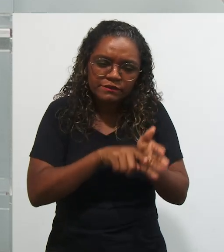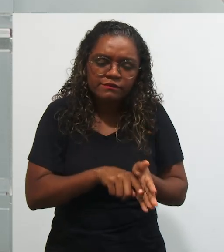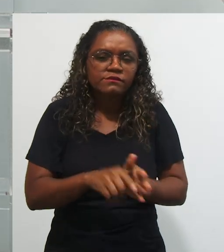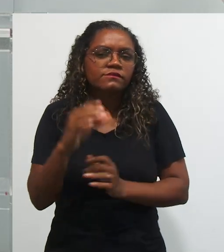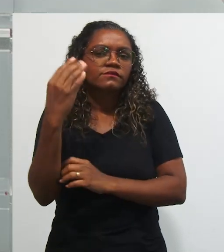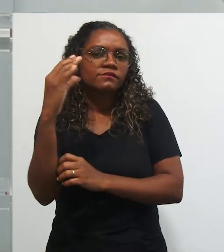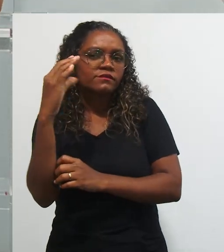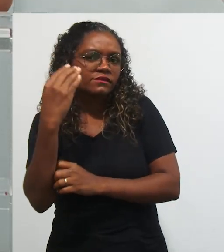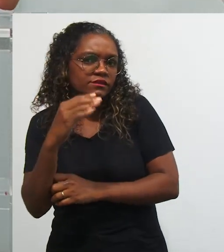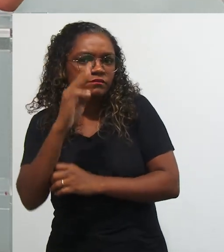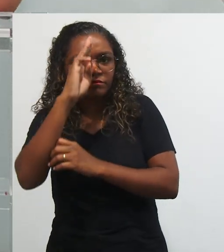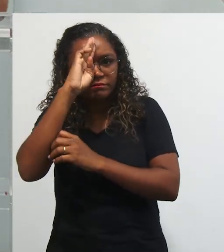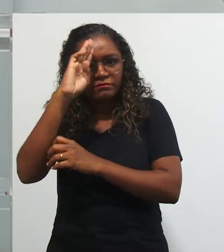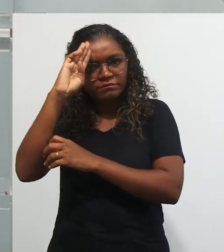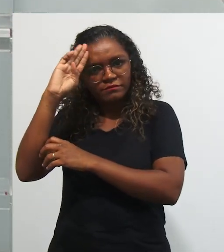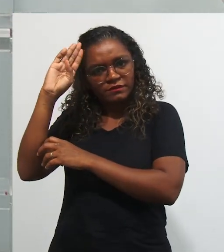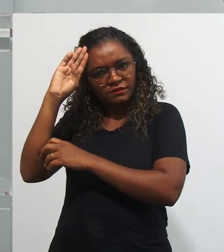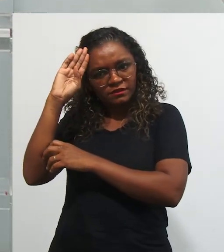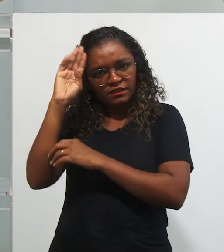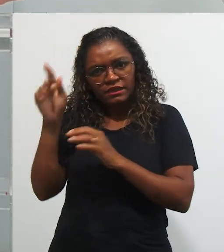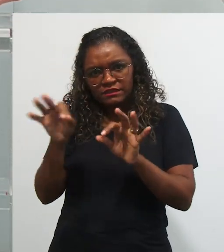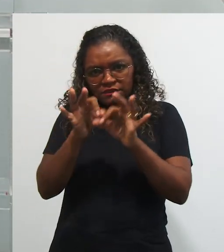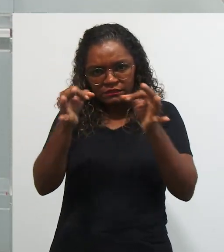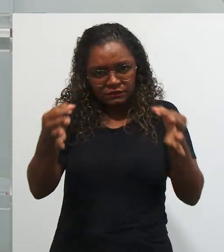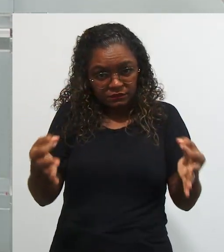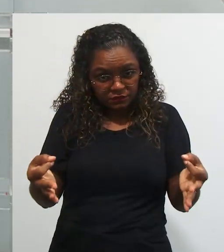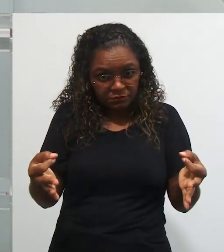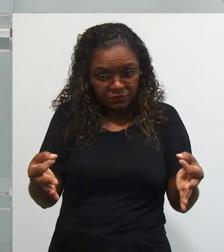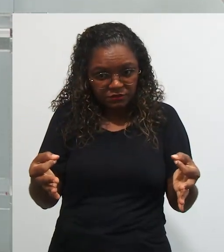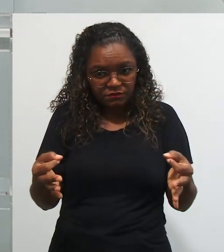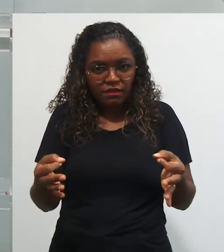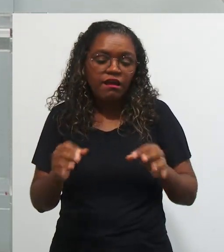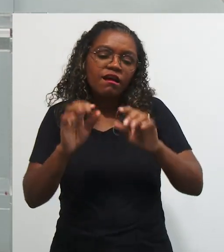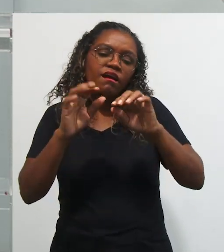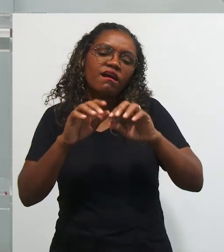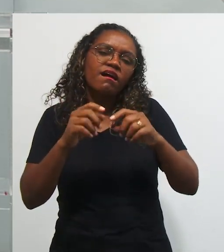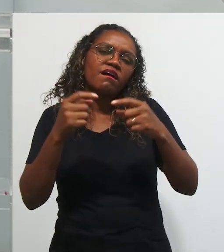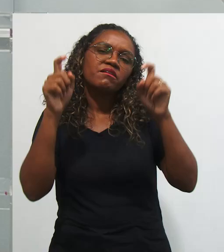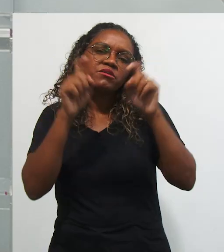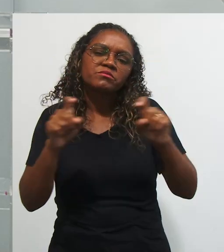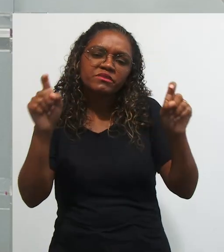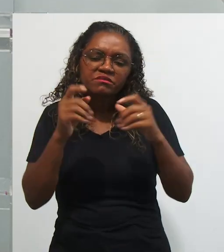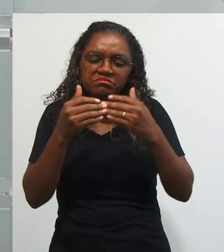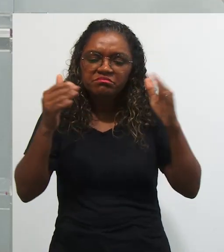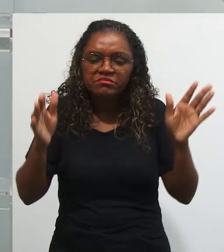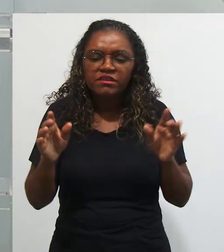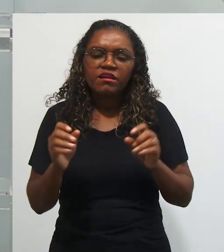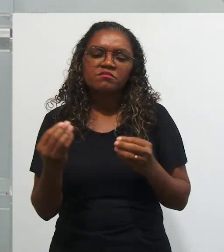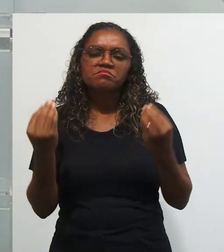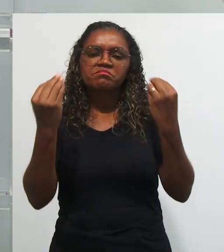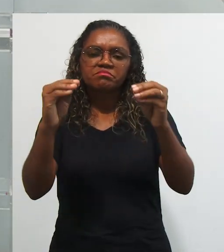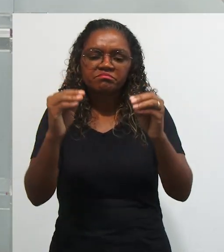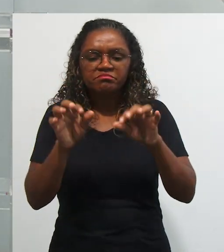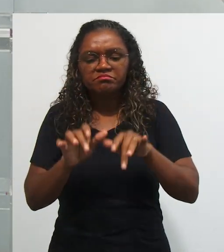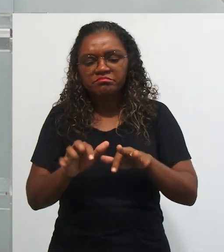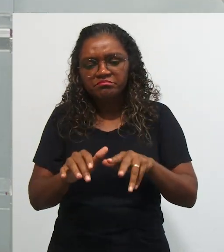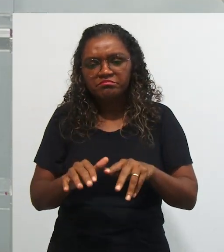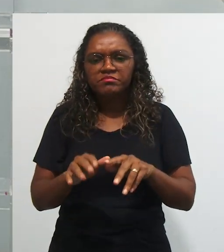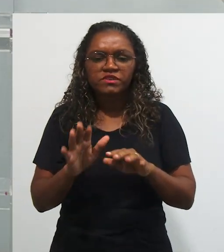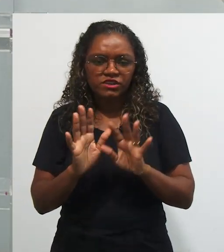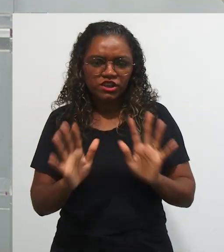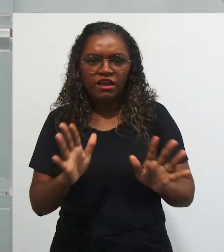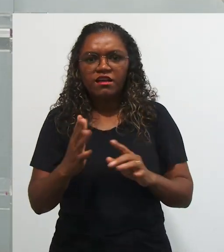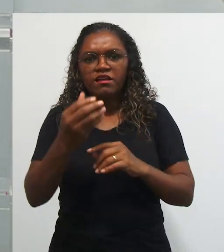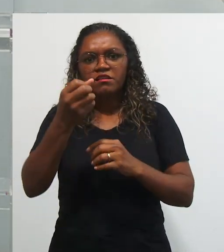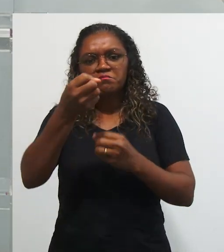científica, não é aquela mera pesquisa que a gente vai fazer ali, jogou, né, abriu o computador, colocou no seu buscador, deu lá, deu um enter e